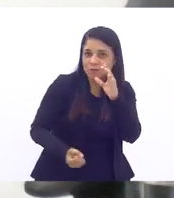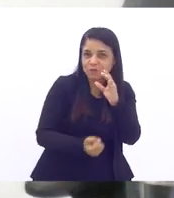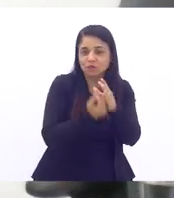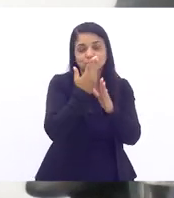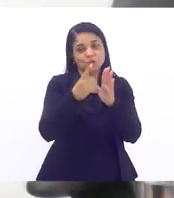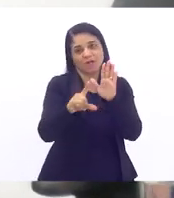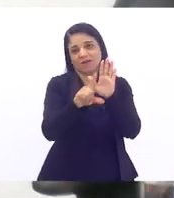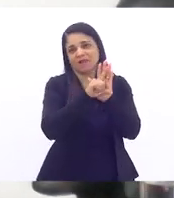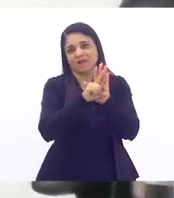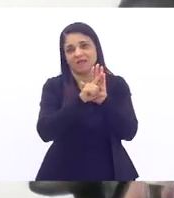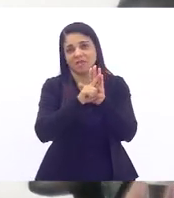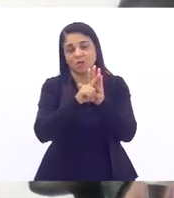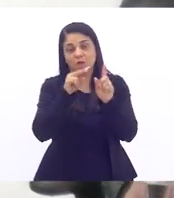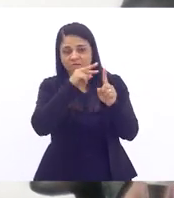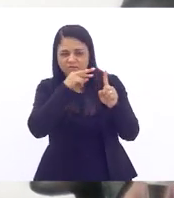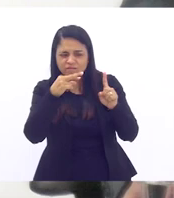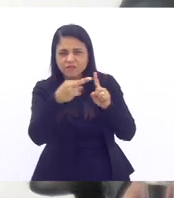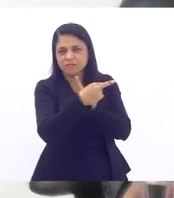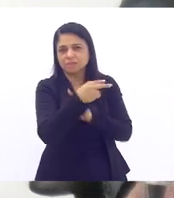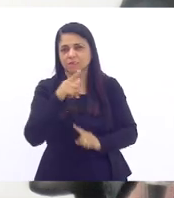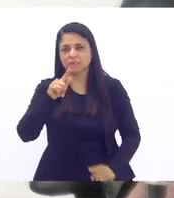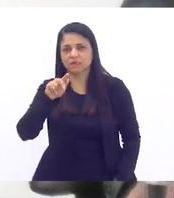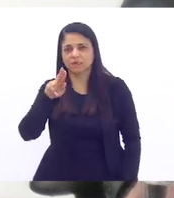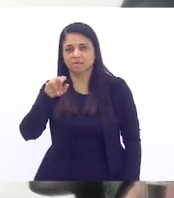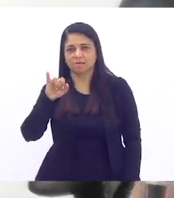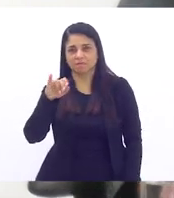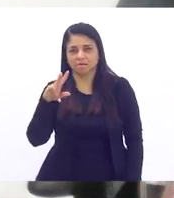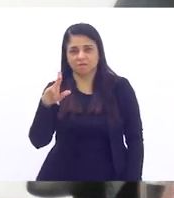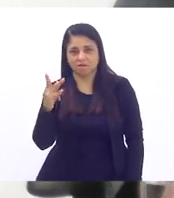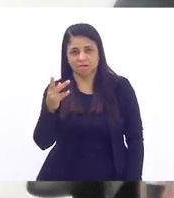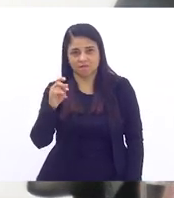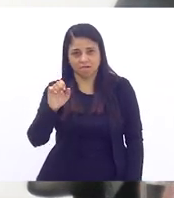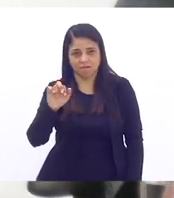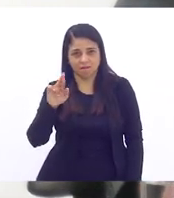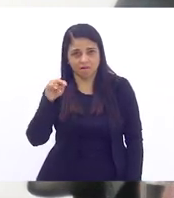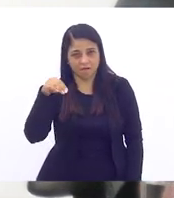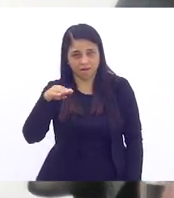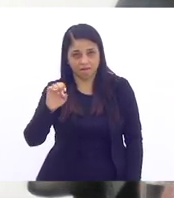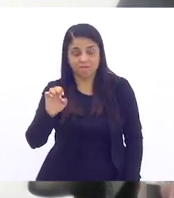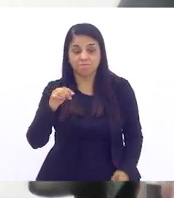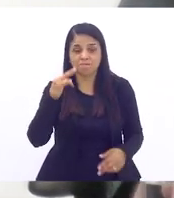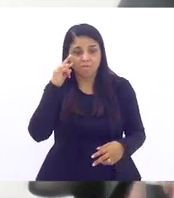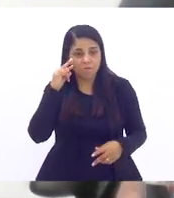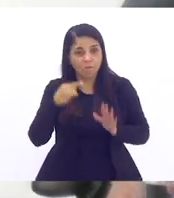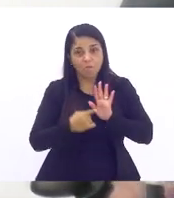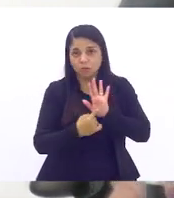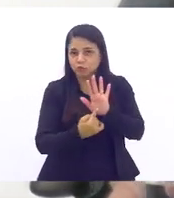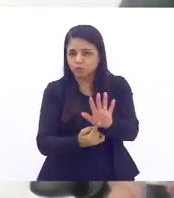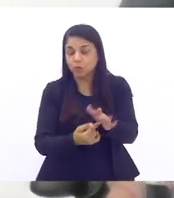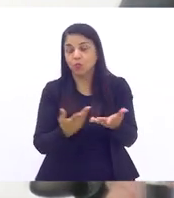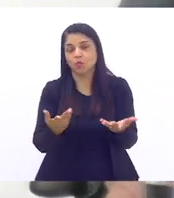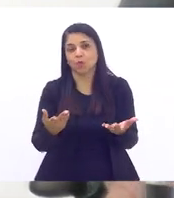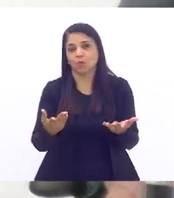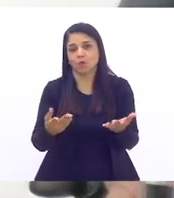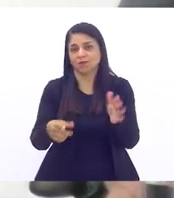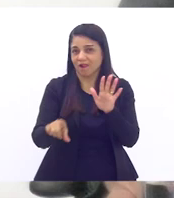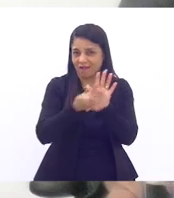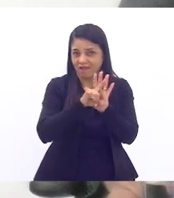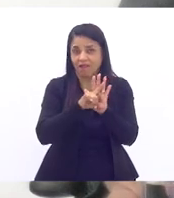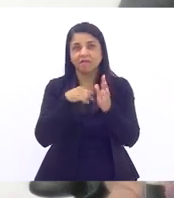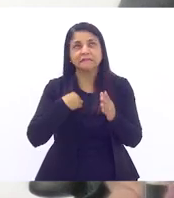a visibilidade que o Guilherme trouxe finalmente para essa doença Nós já tínhamos